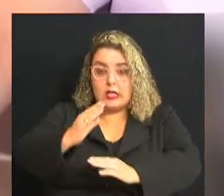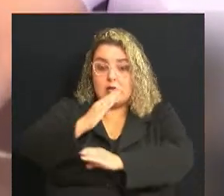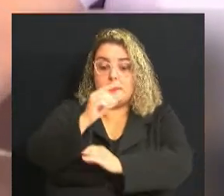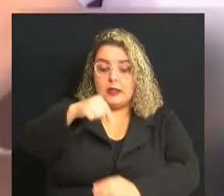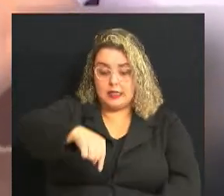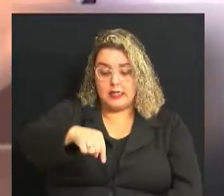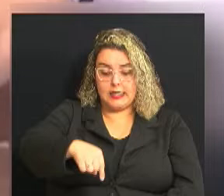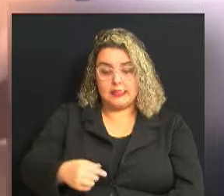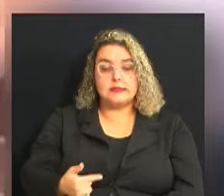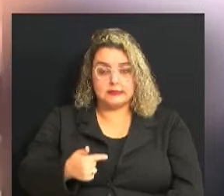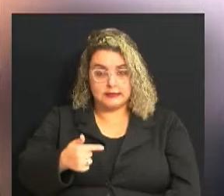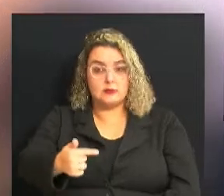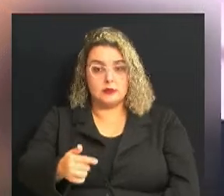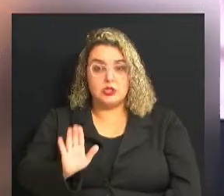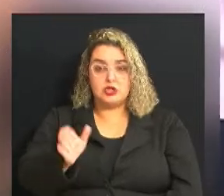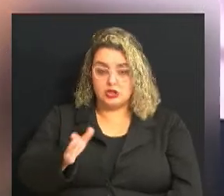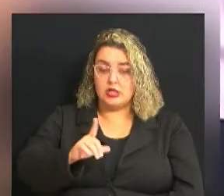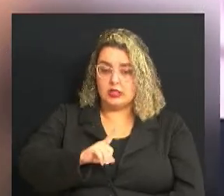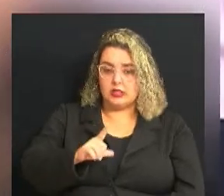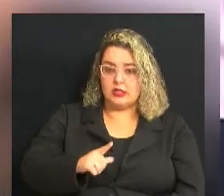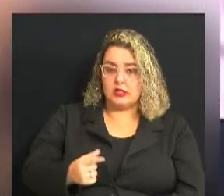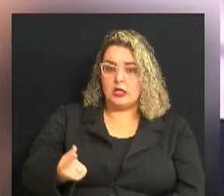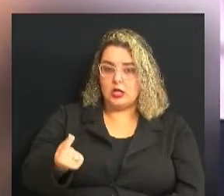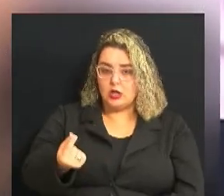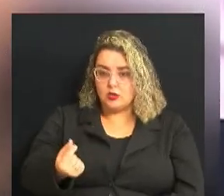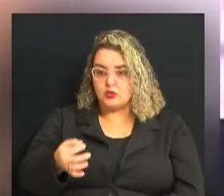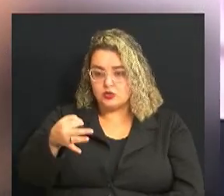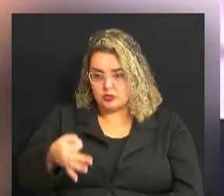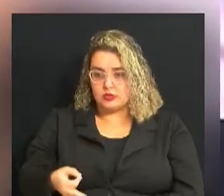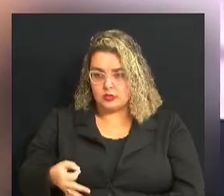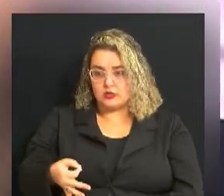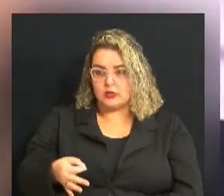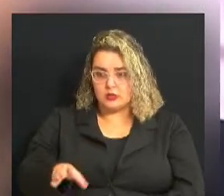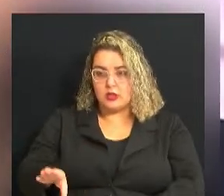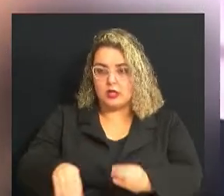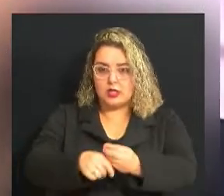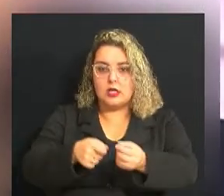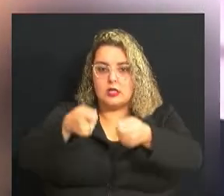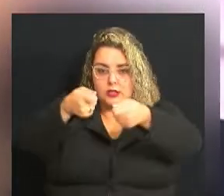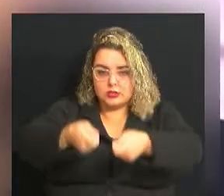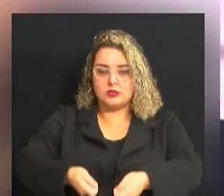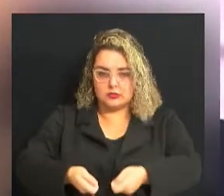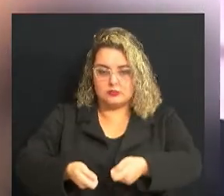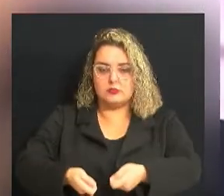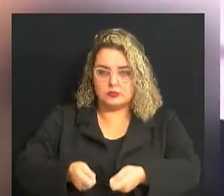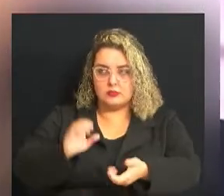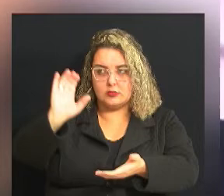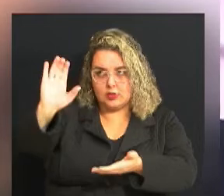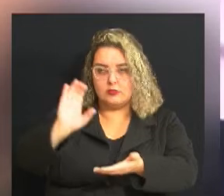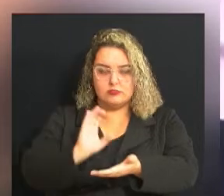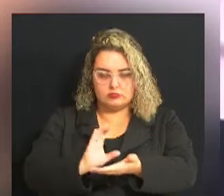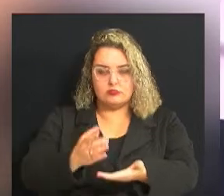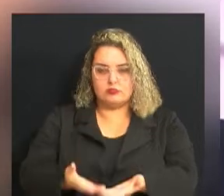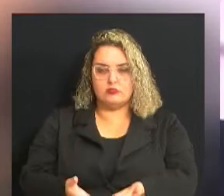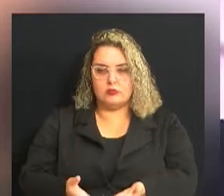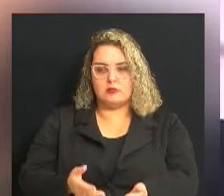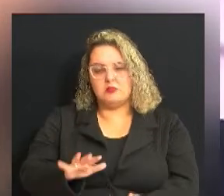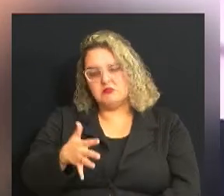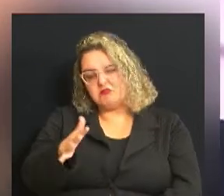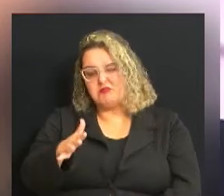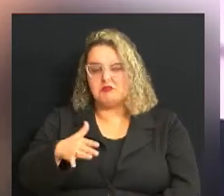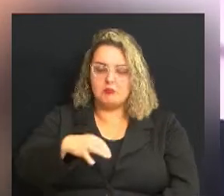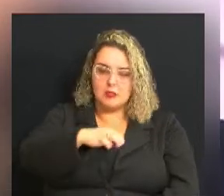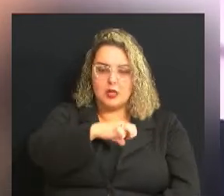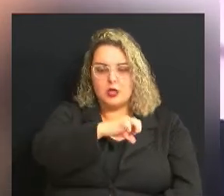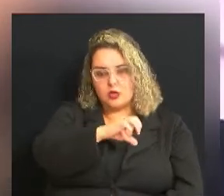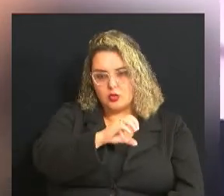semana, já tem o valor fechado. As emendas impositivas deve girar em torno de 90 milhões,